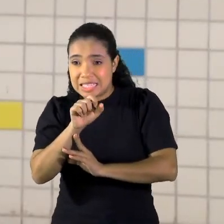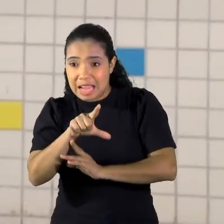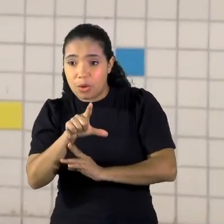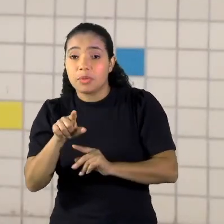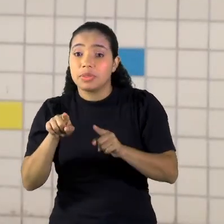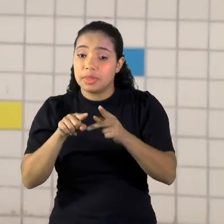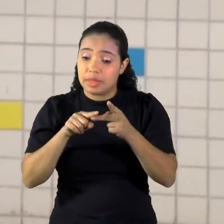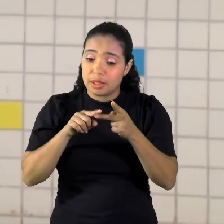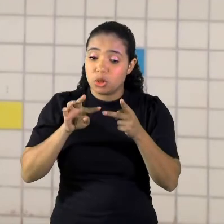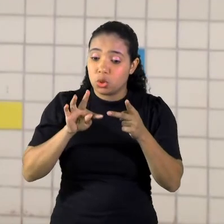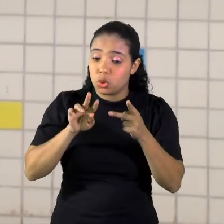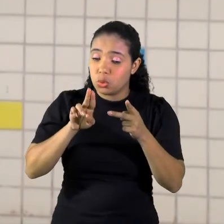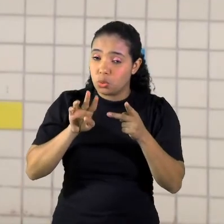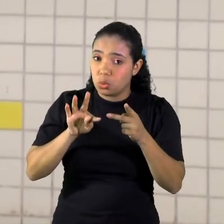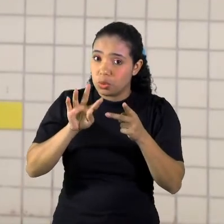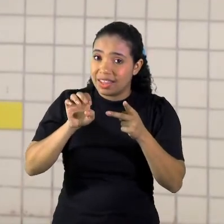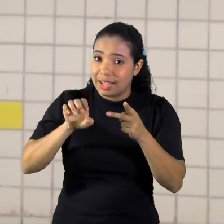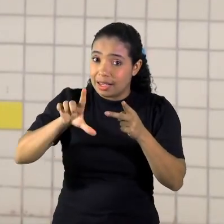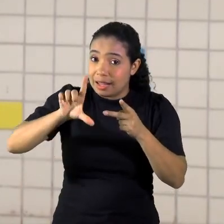tutela, que vai